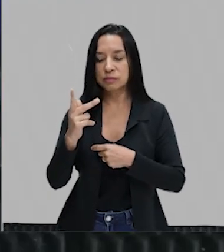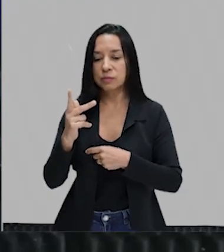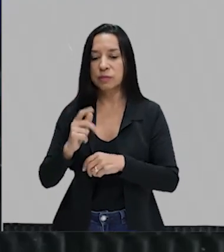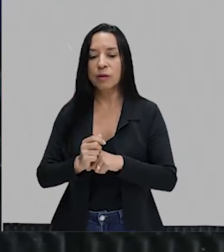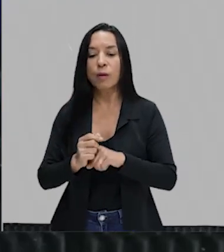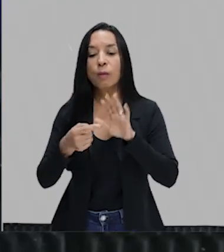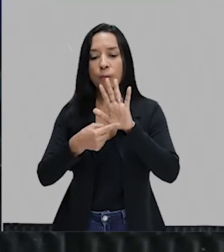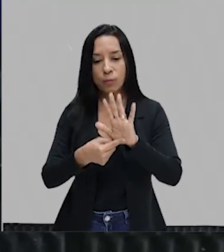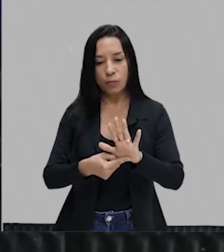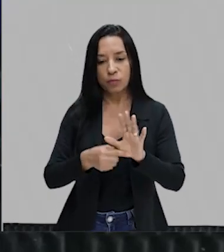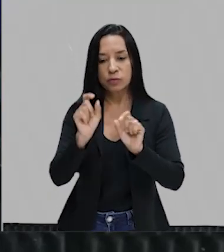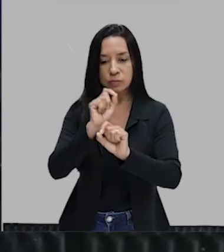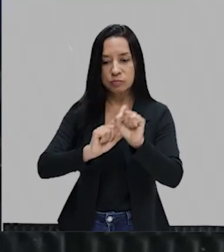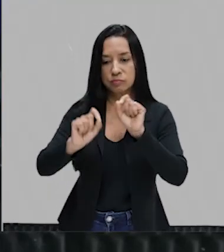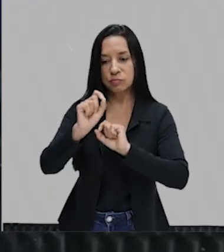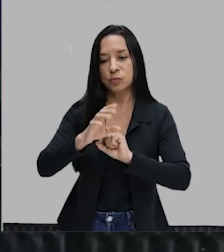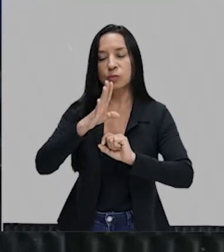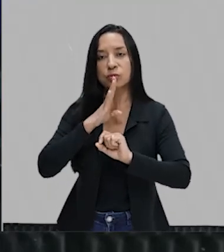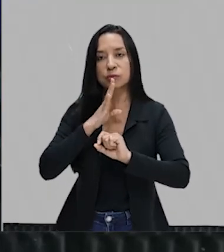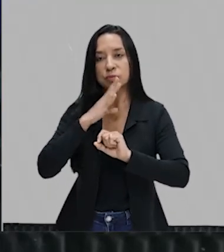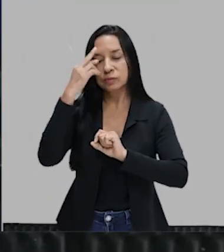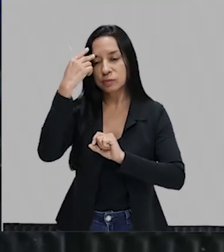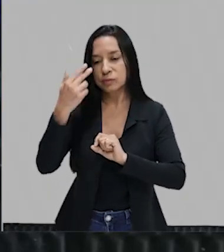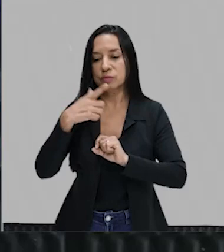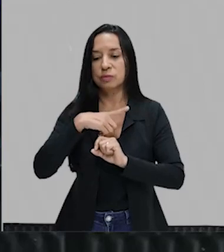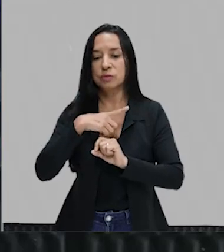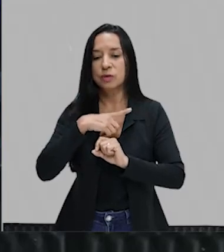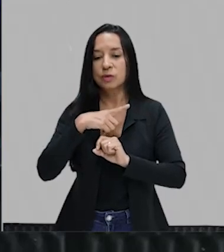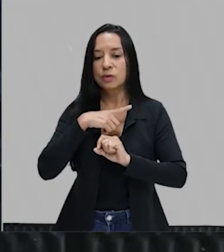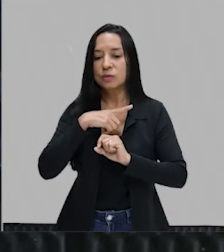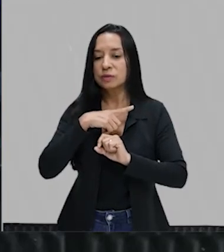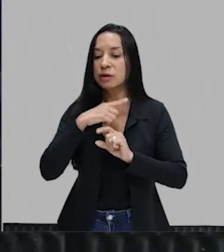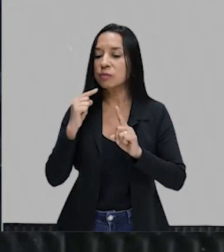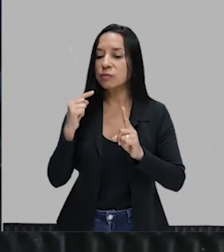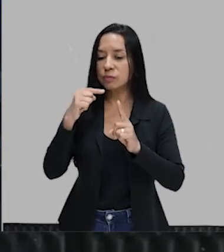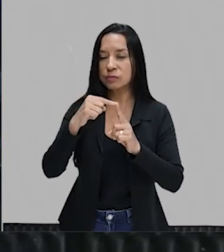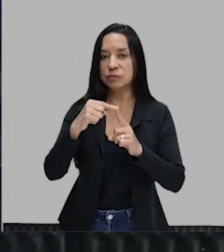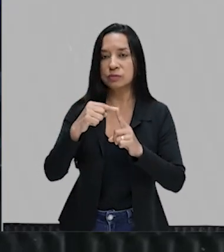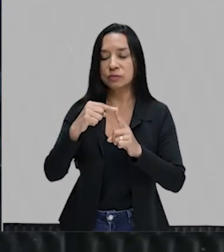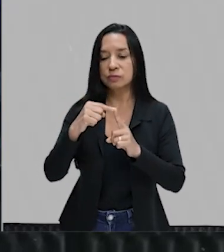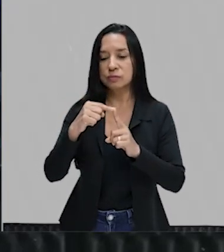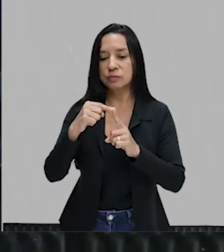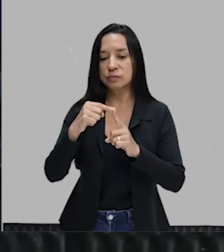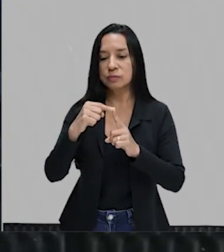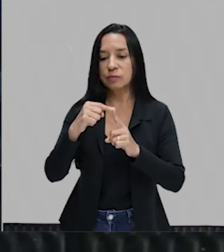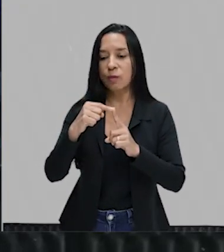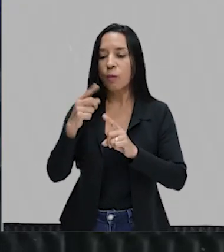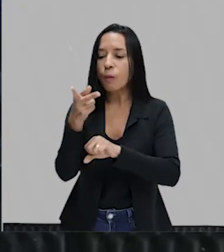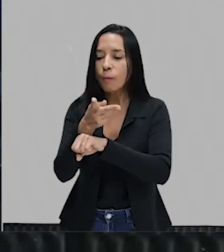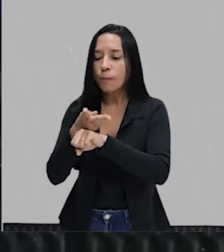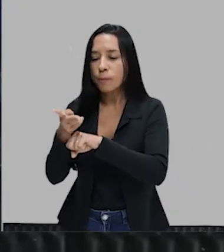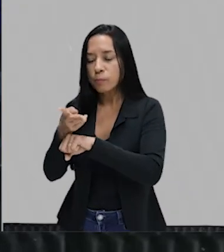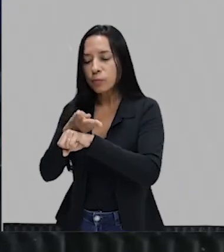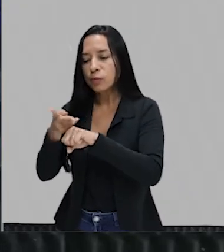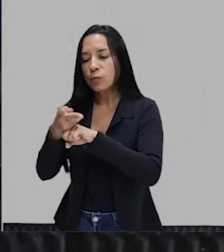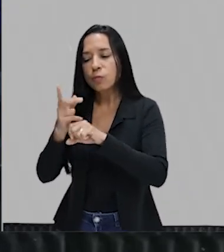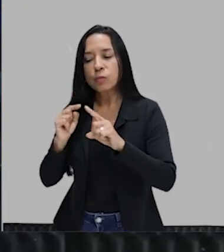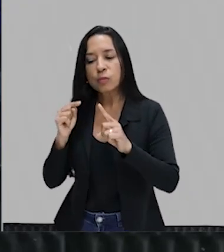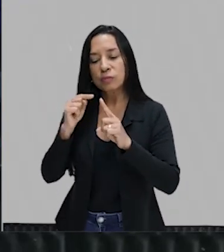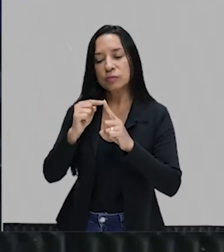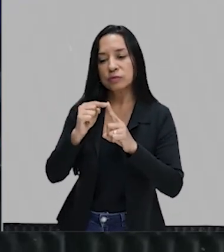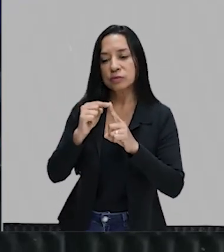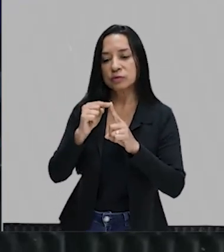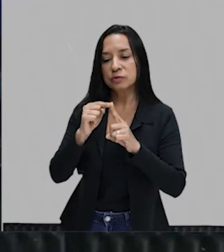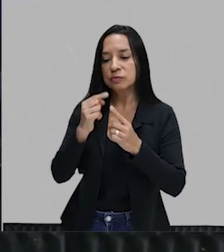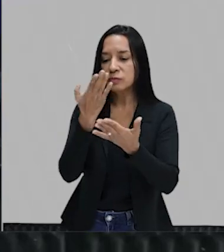o conhecimento histórico ele tem a finalidade, ele busca um objetivo